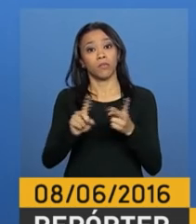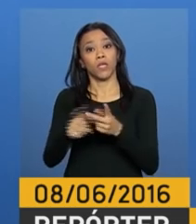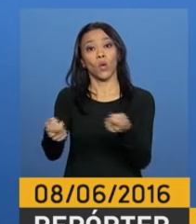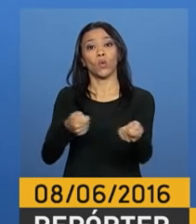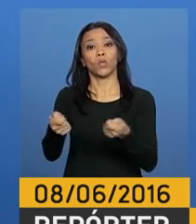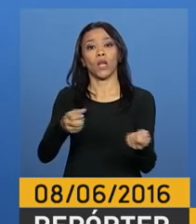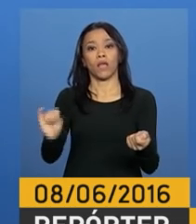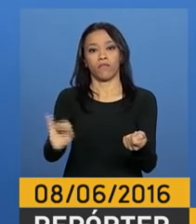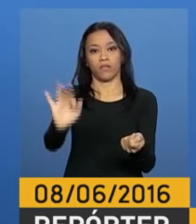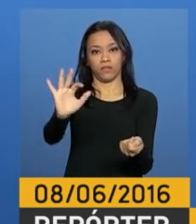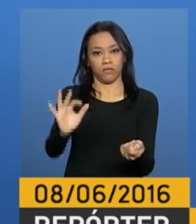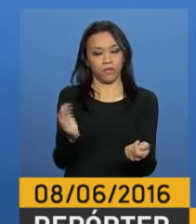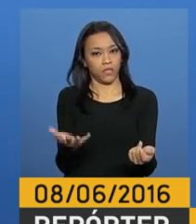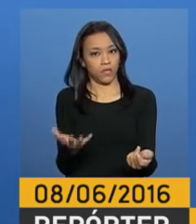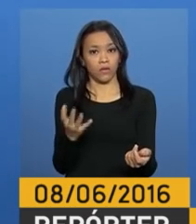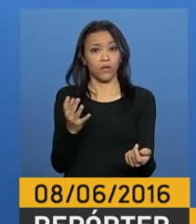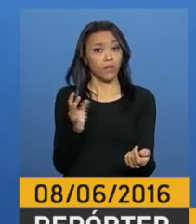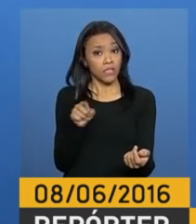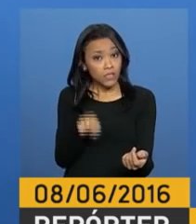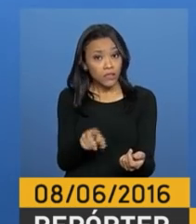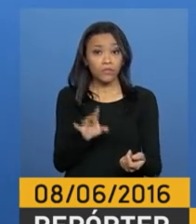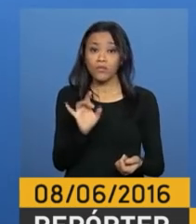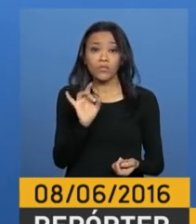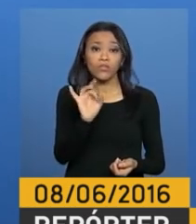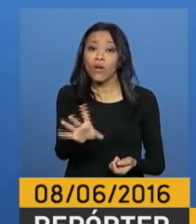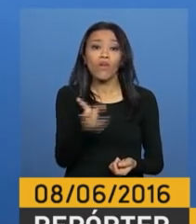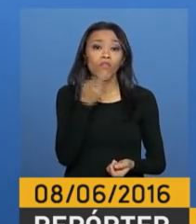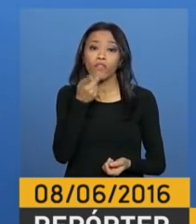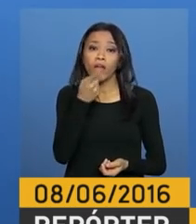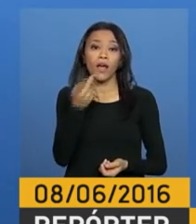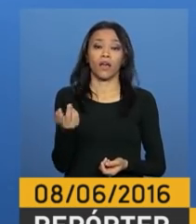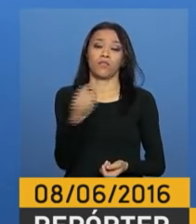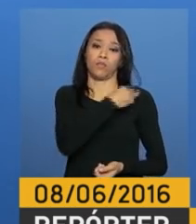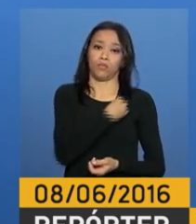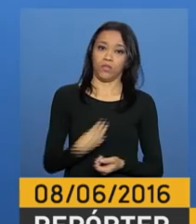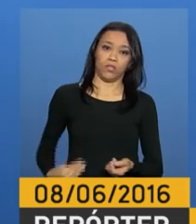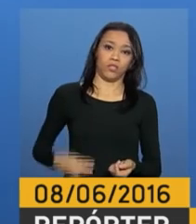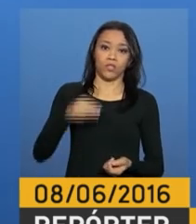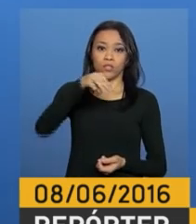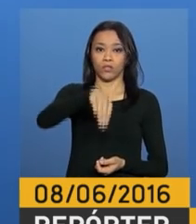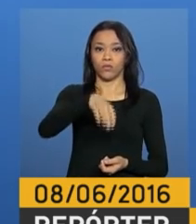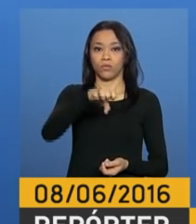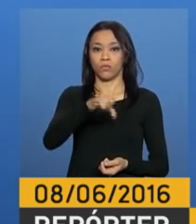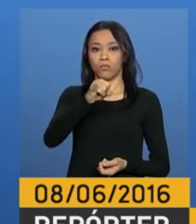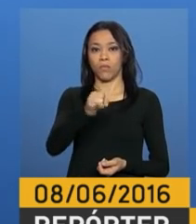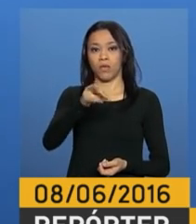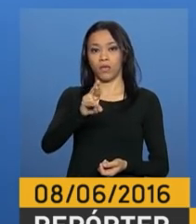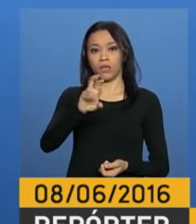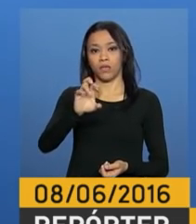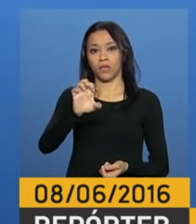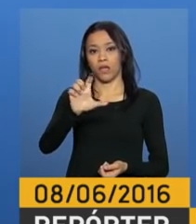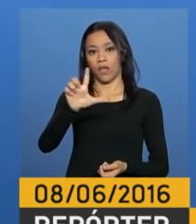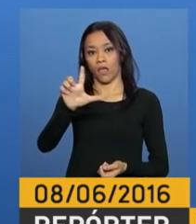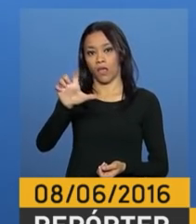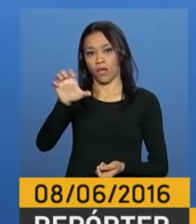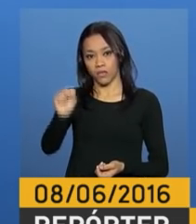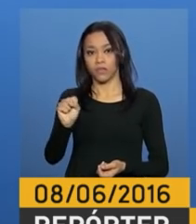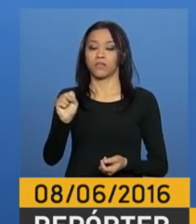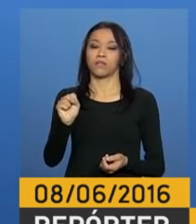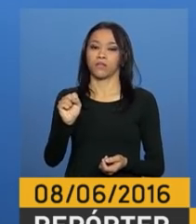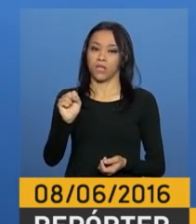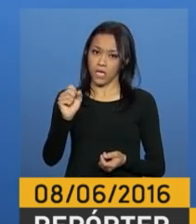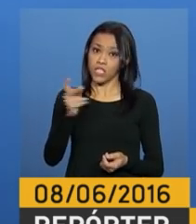isso não foi só dito pelo Ministro Meirelles isto está sendo praticado pelo Ministro